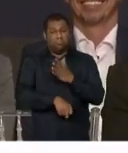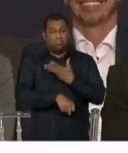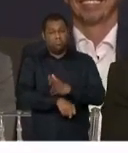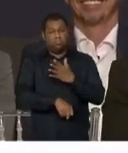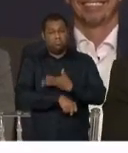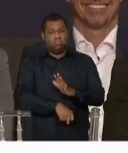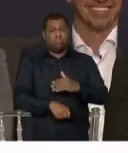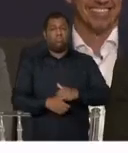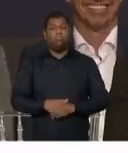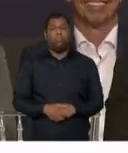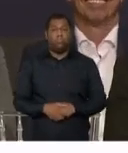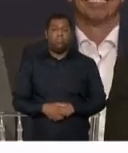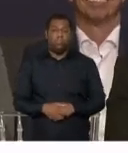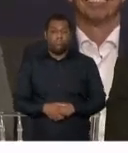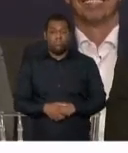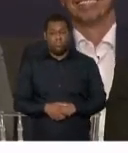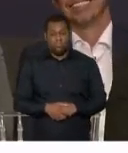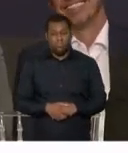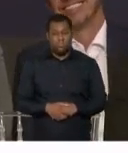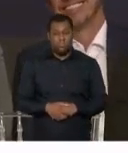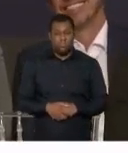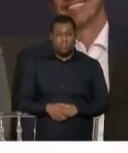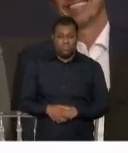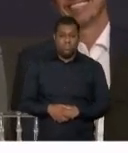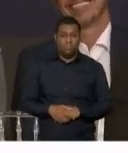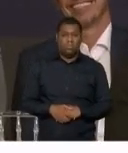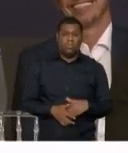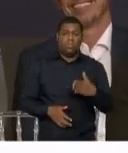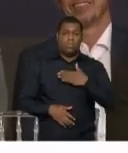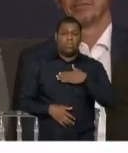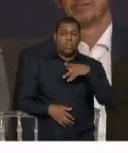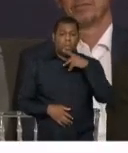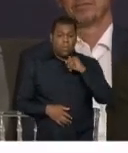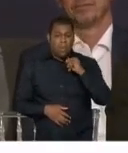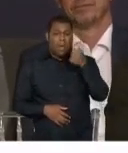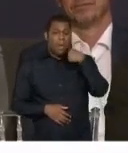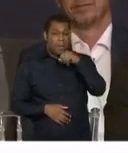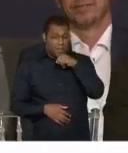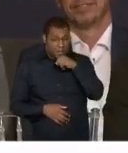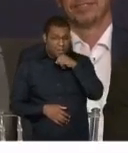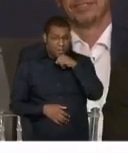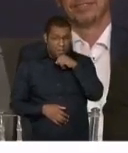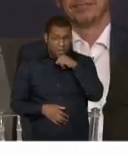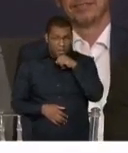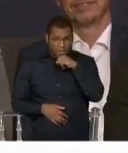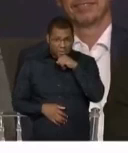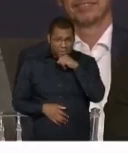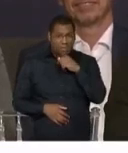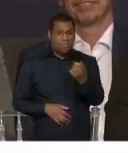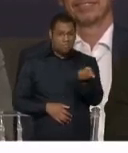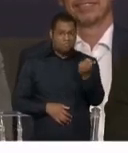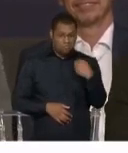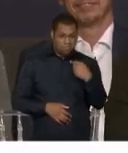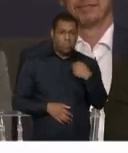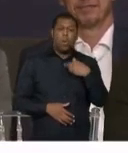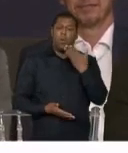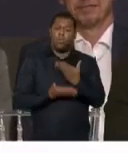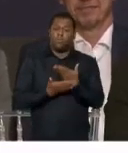Mas, apesar da necessidade do trabalho, meus pais sempre me incentivaram a estudar.